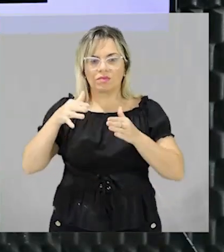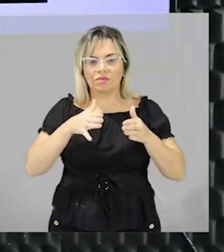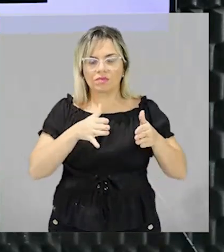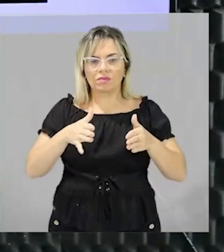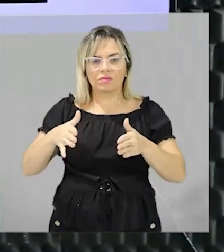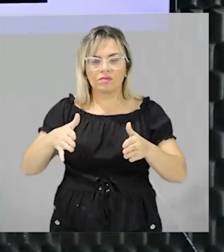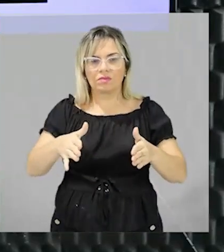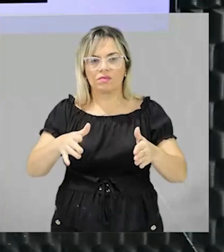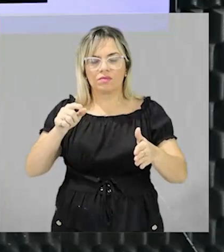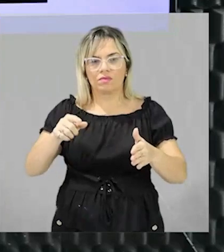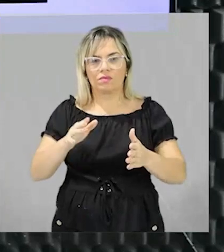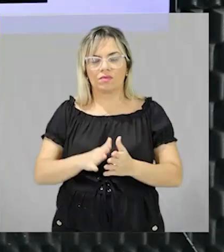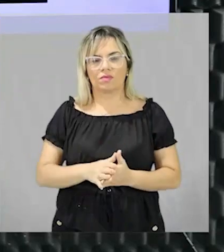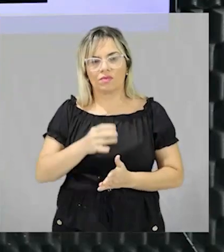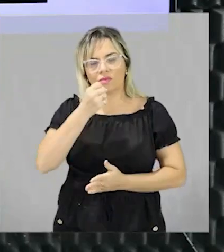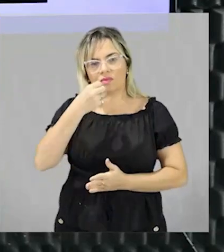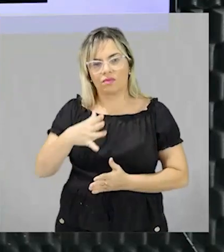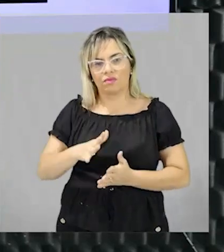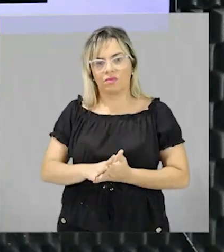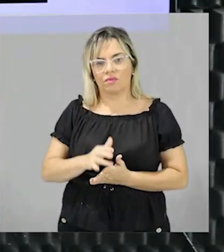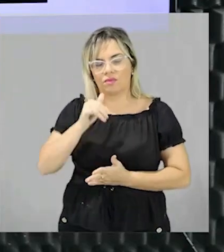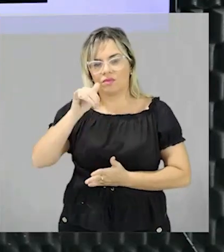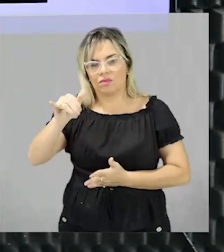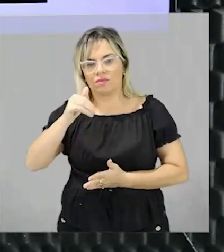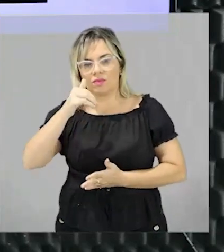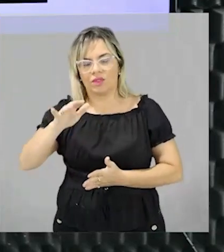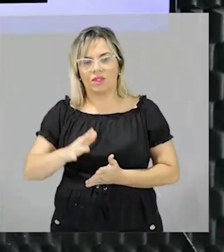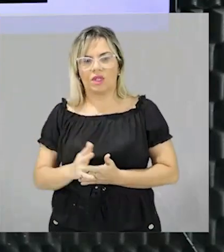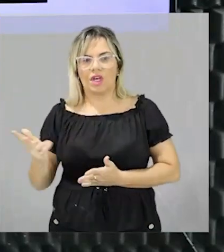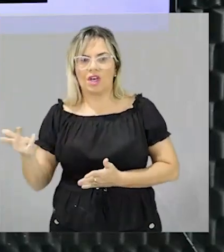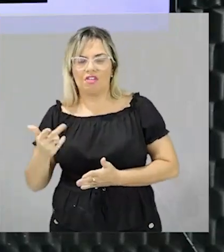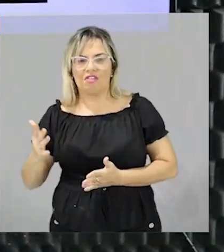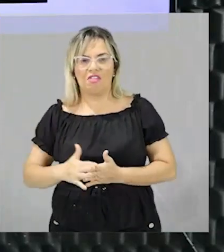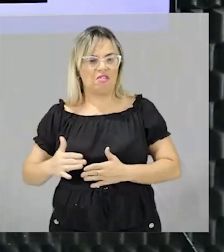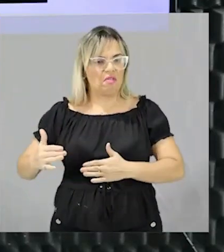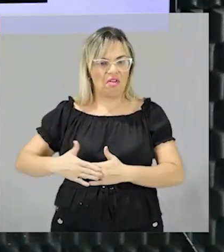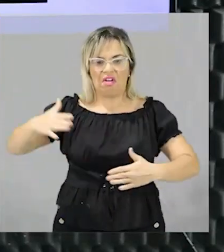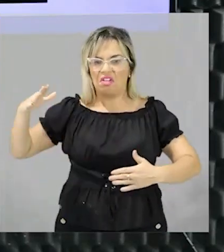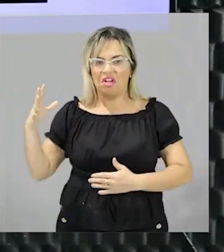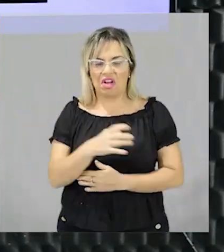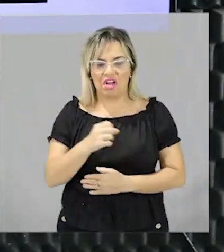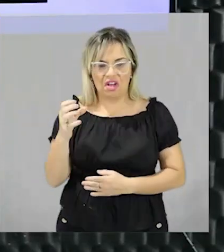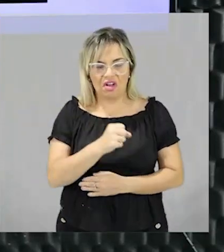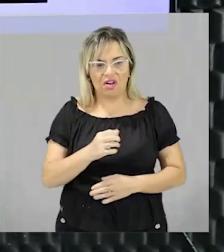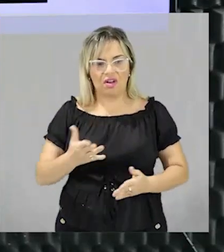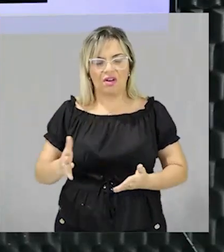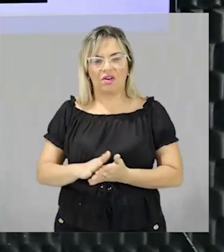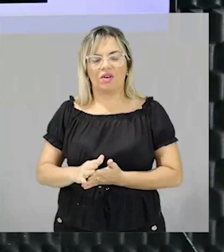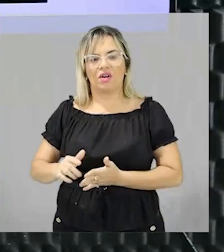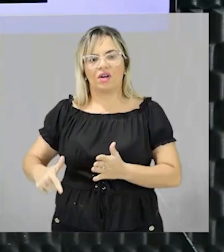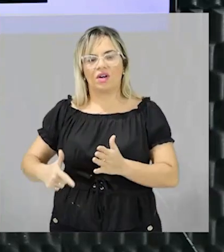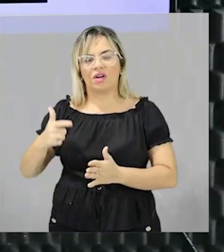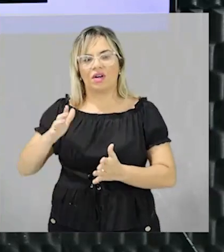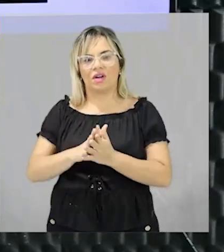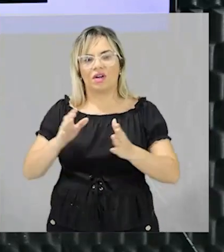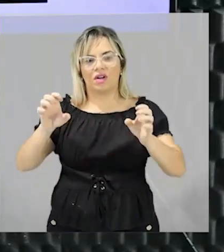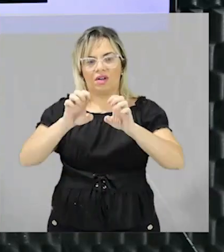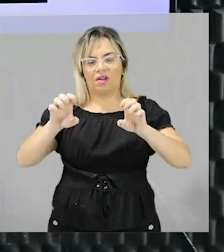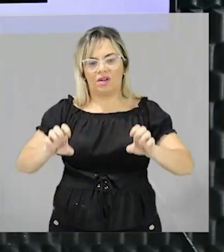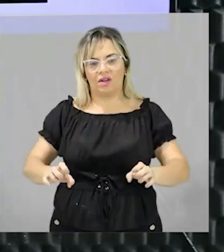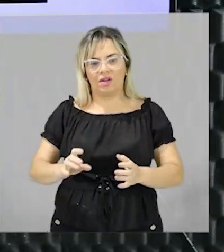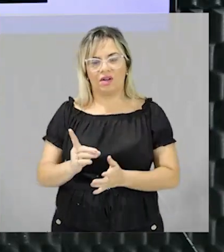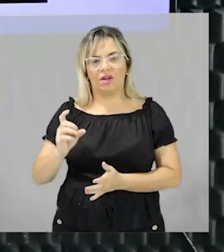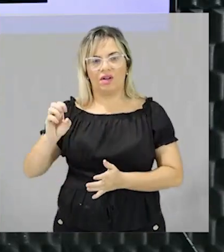indicados para geração de energia porque a velocidade da água é maior, porque a água corre com maior velocidade. Segunda estrutura, a próxima, são